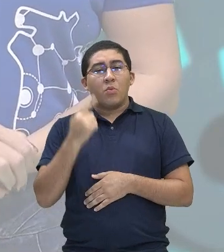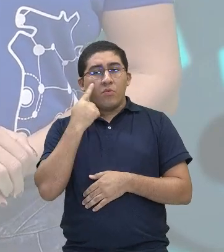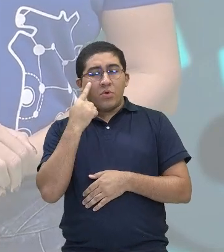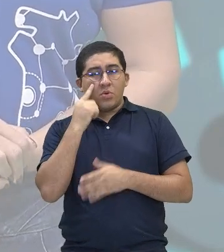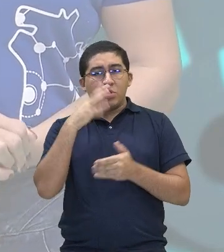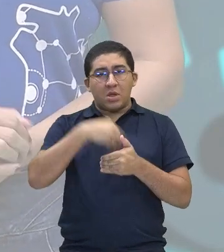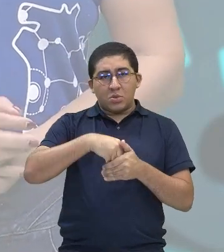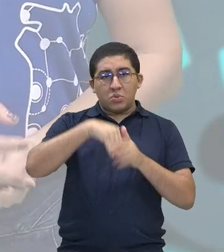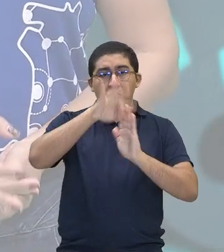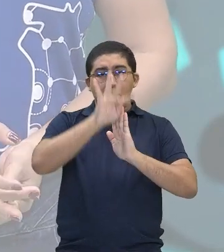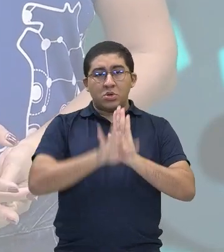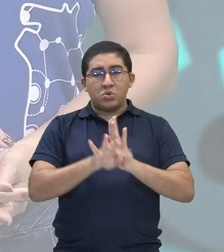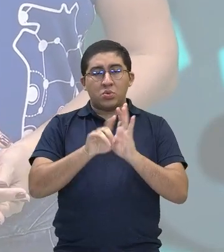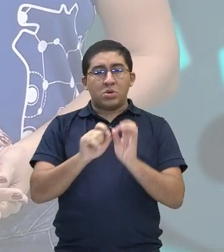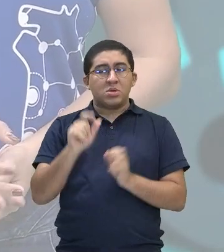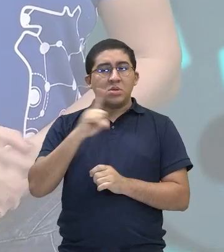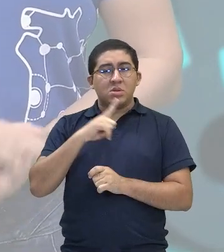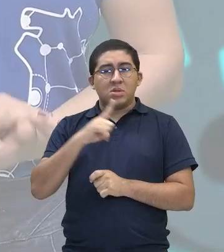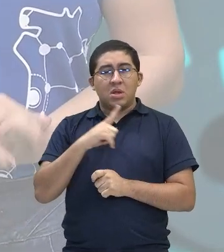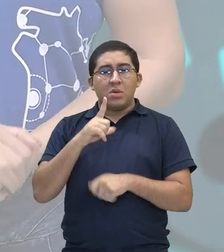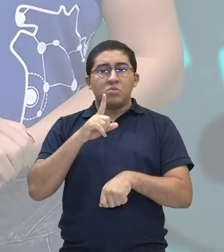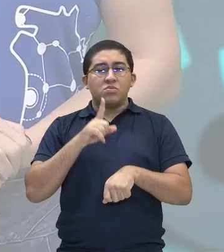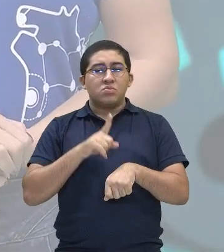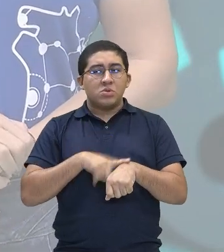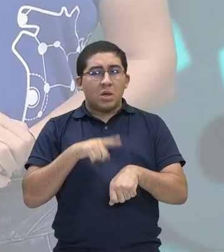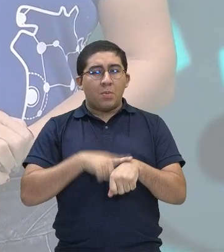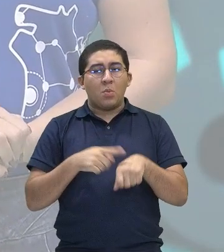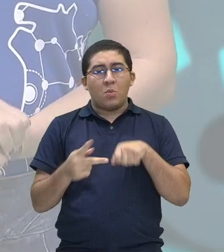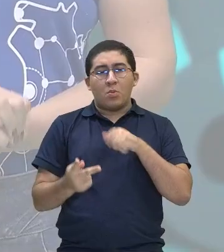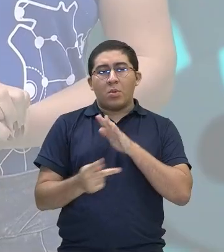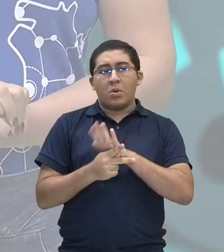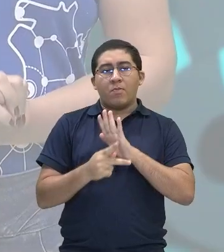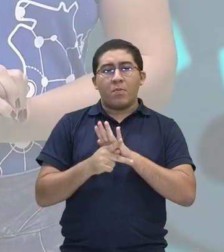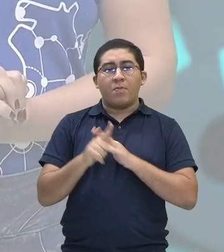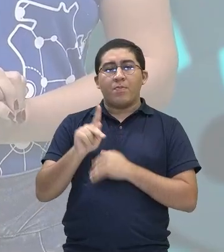do infinitivo e gerúndio na língua inglesa? Vamos lá.